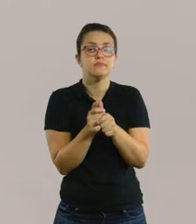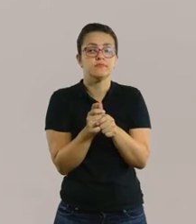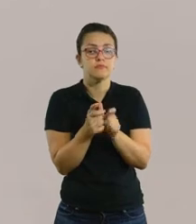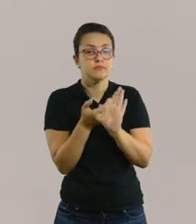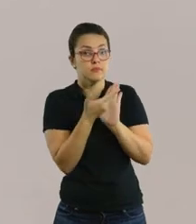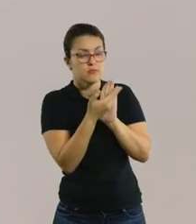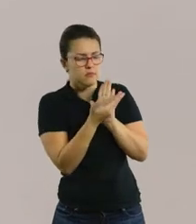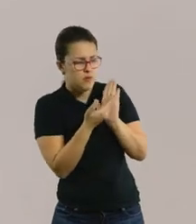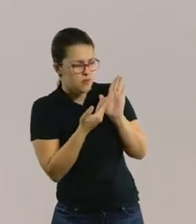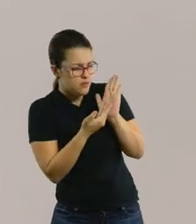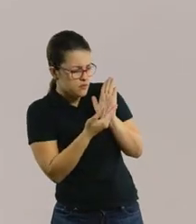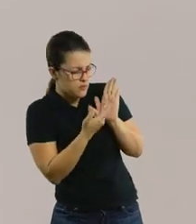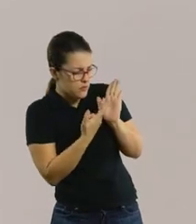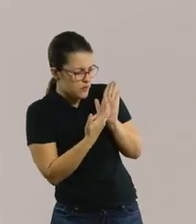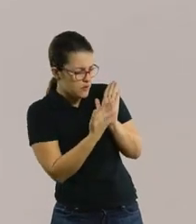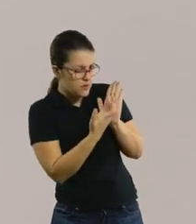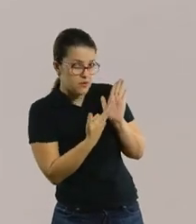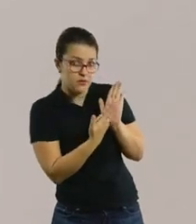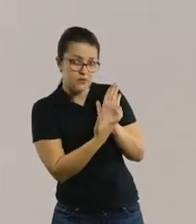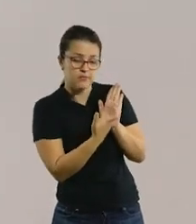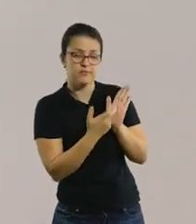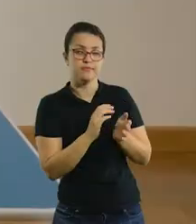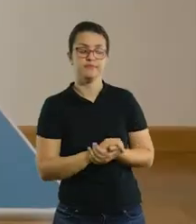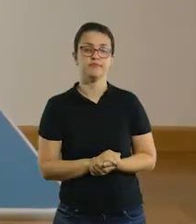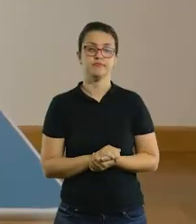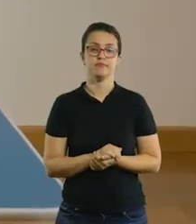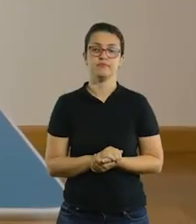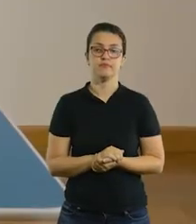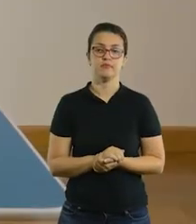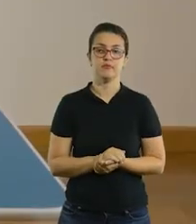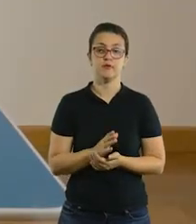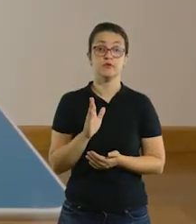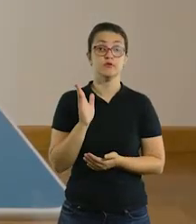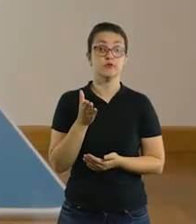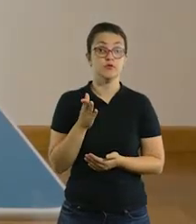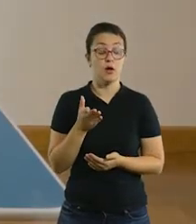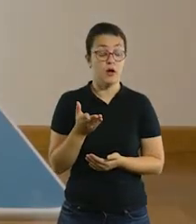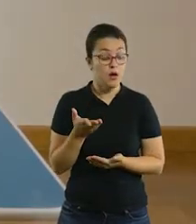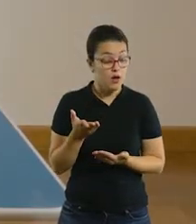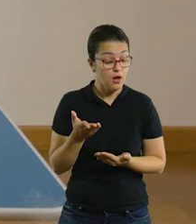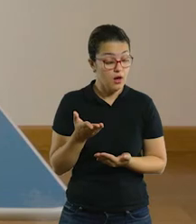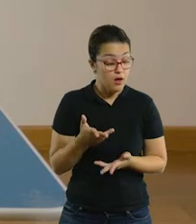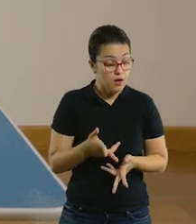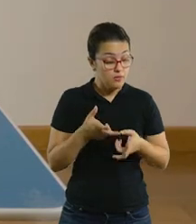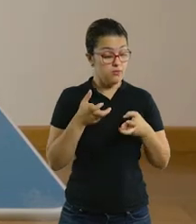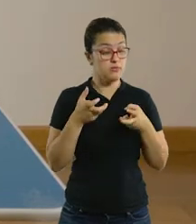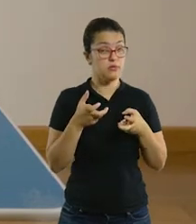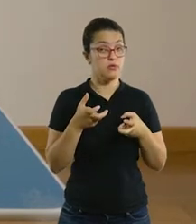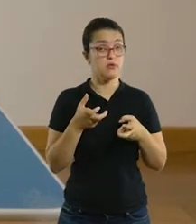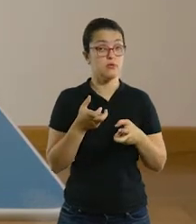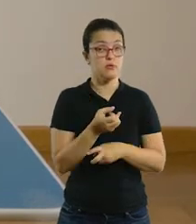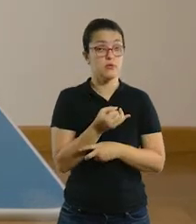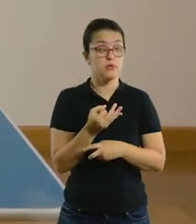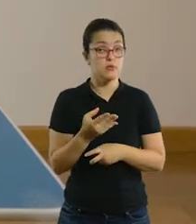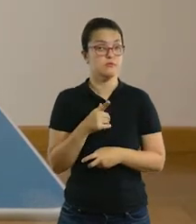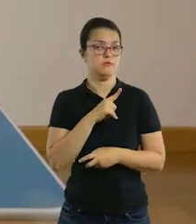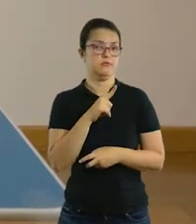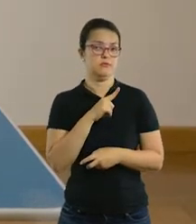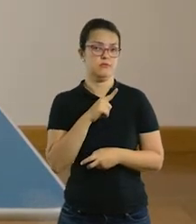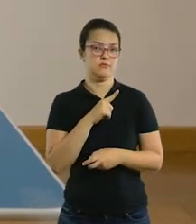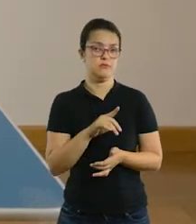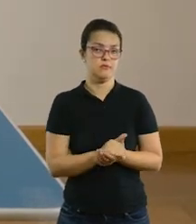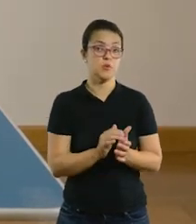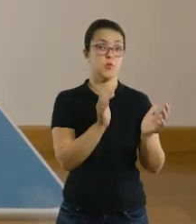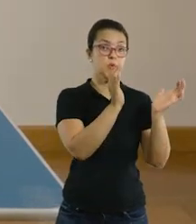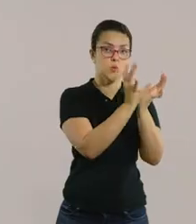Que isso é estimar, ela já vai começar a estimar por aqui. Aí aqui você já comprovou a quantidade